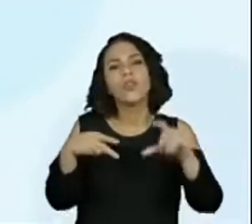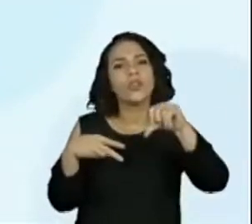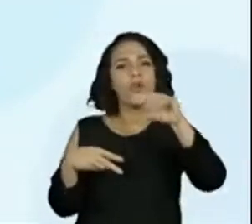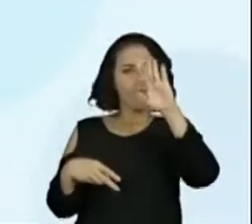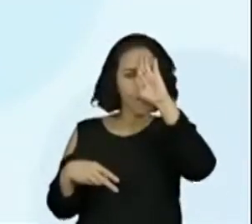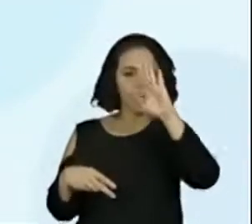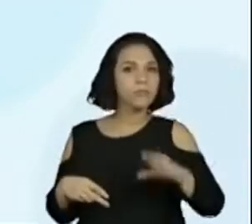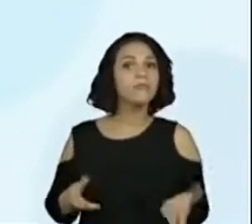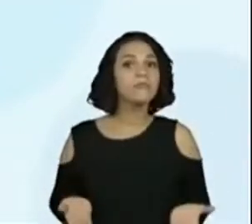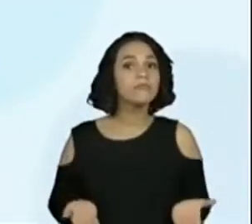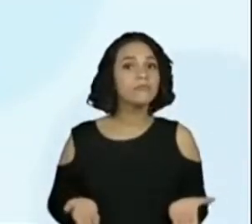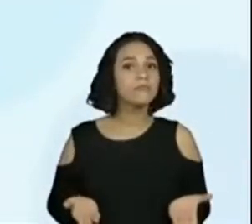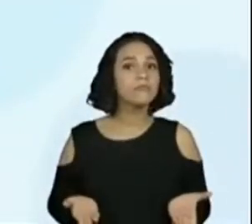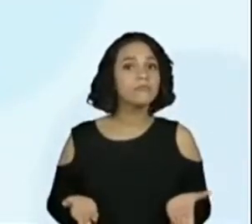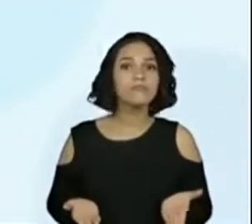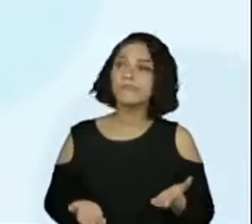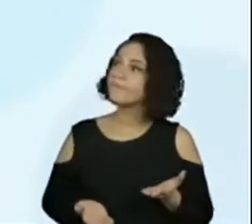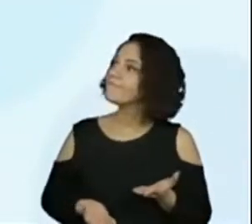Vamos lá?